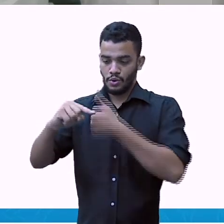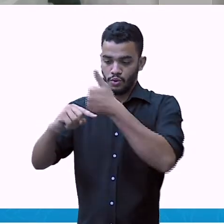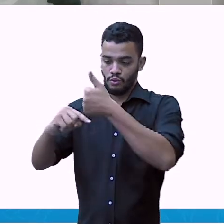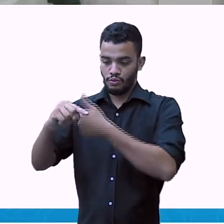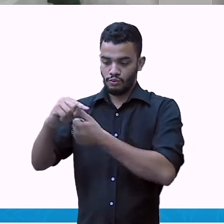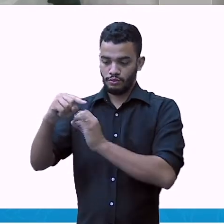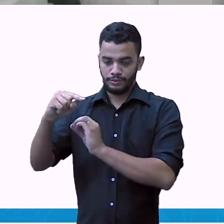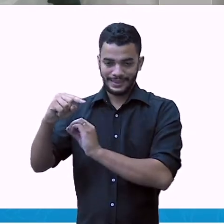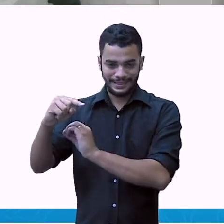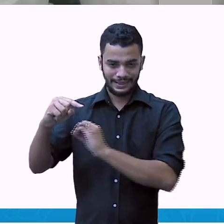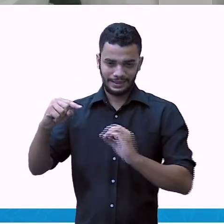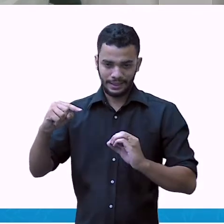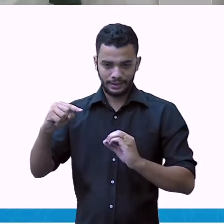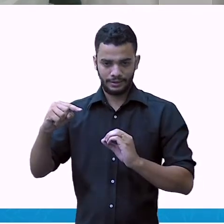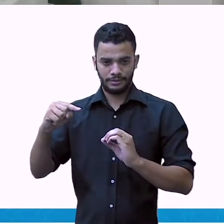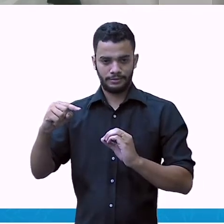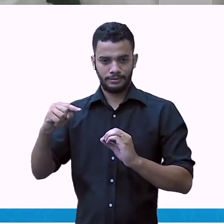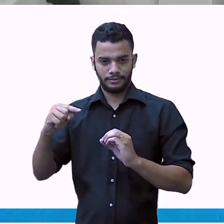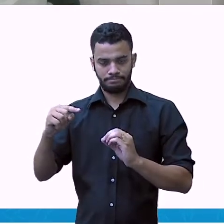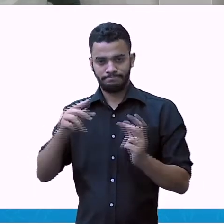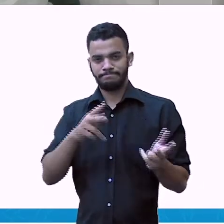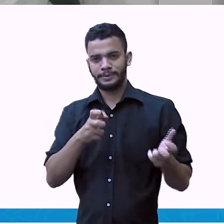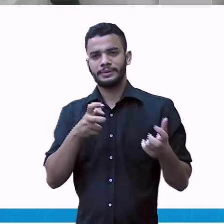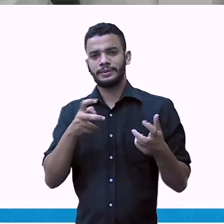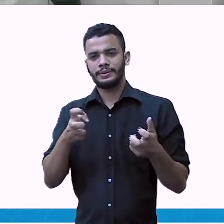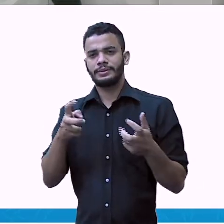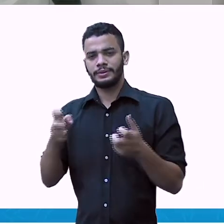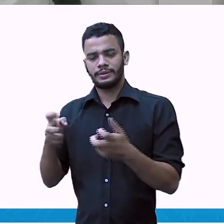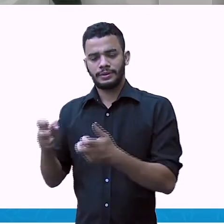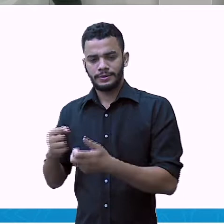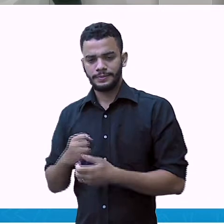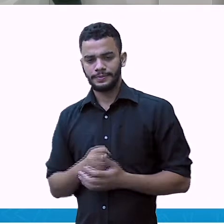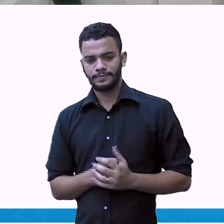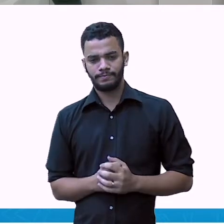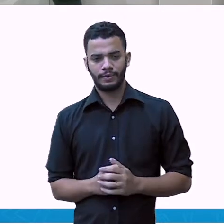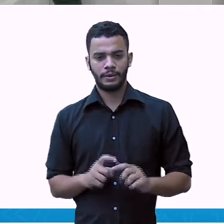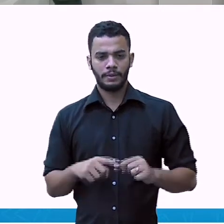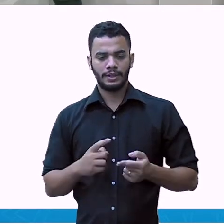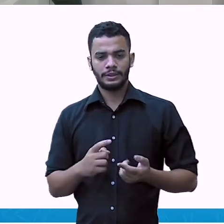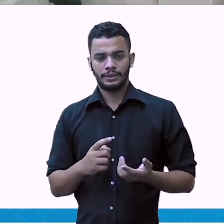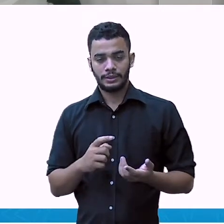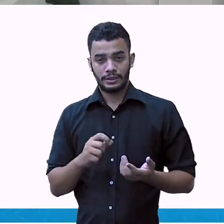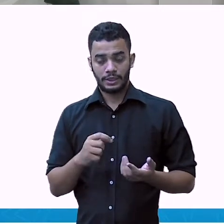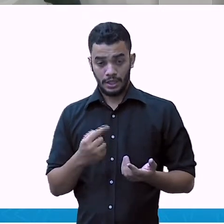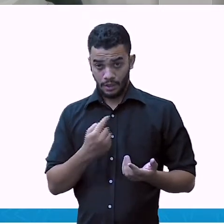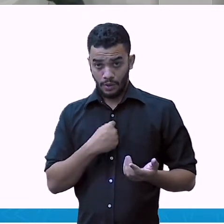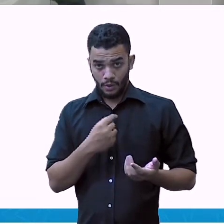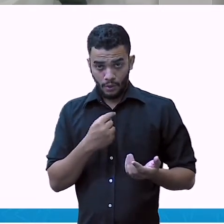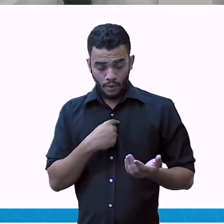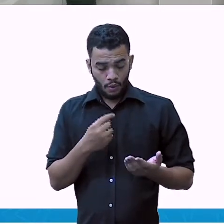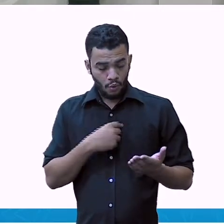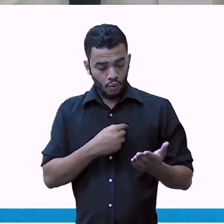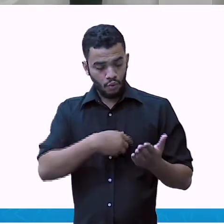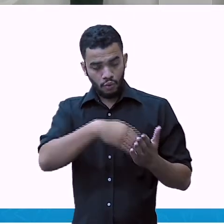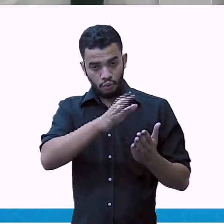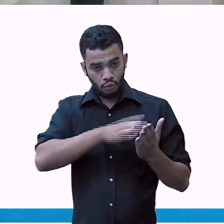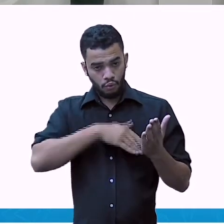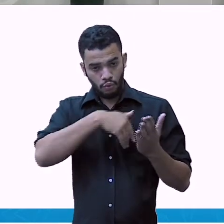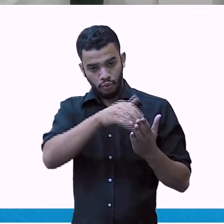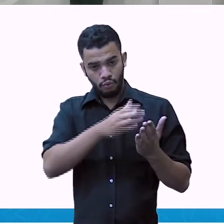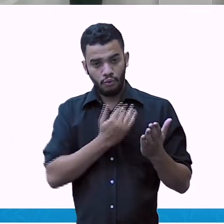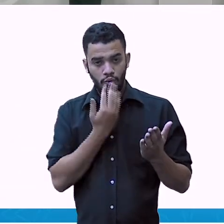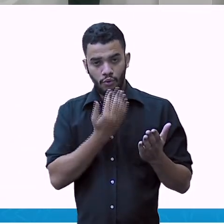partezinhas iguais, 100 quadradinhos. Se eu colorir aqui, olha, apenas um quadradinho, eu estou